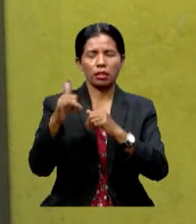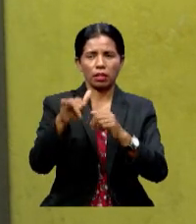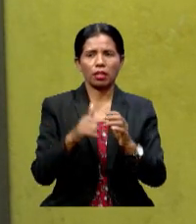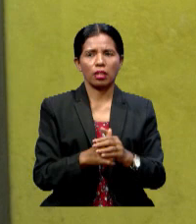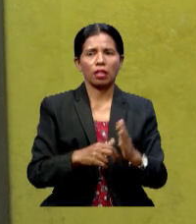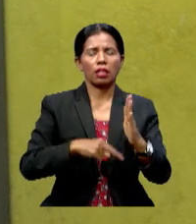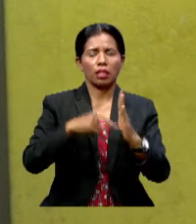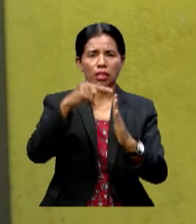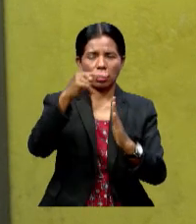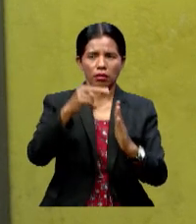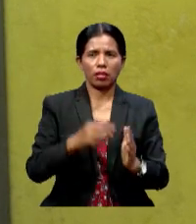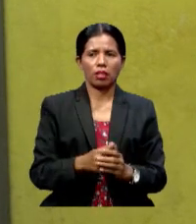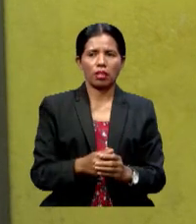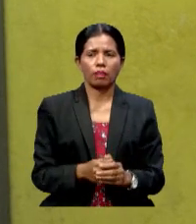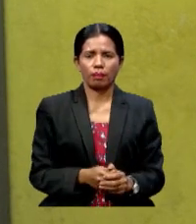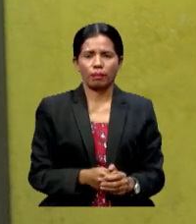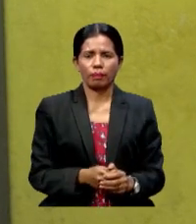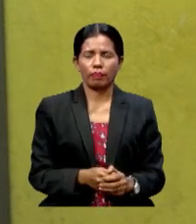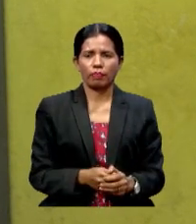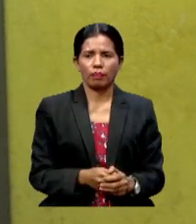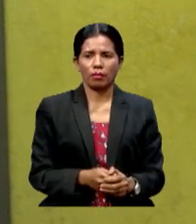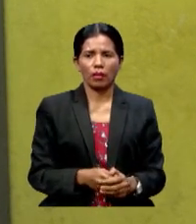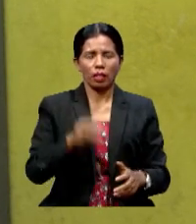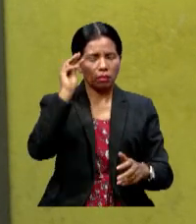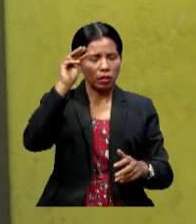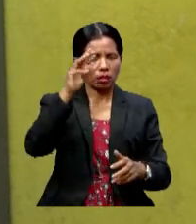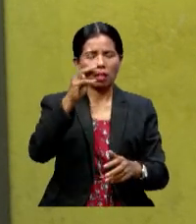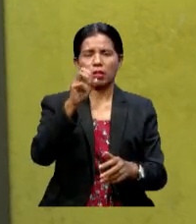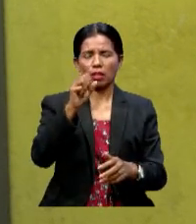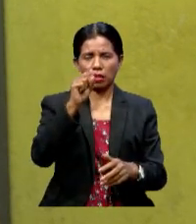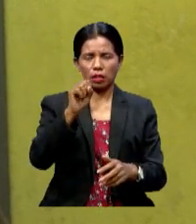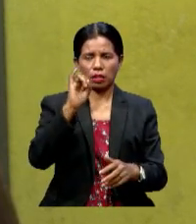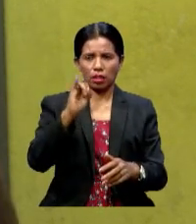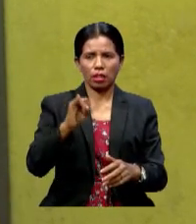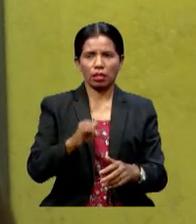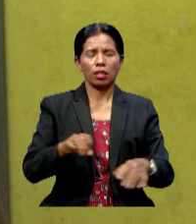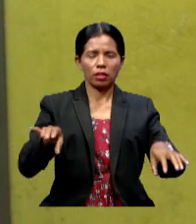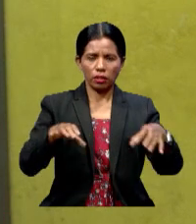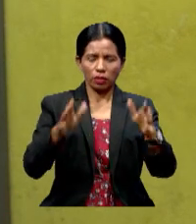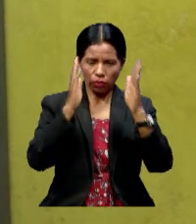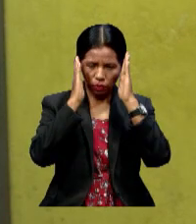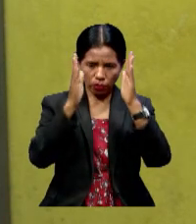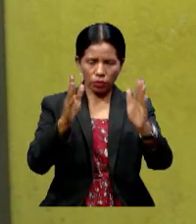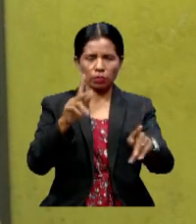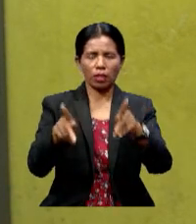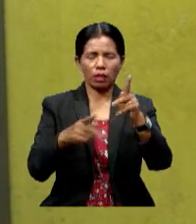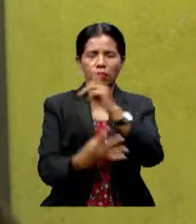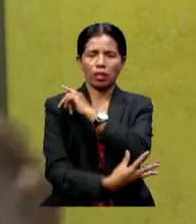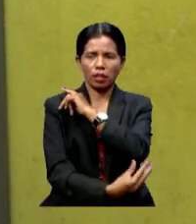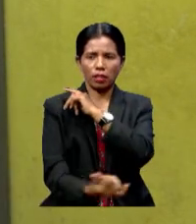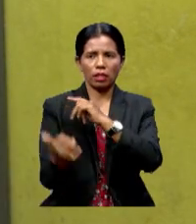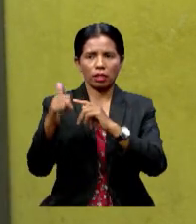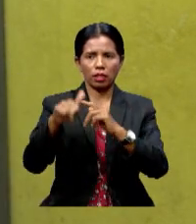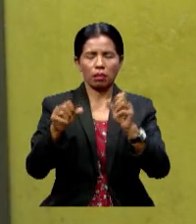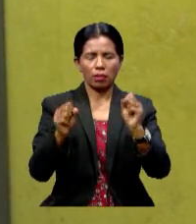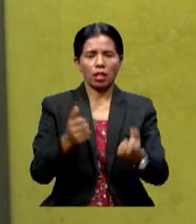Nível ia em termos ia ministério sobre dar no os mas nem ia serviço né hare det bem vulnerável para ver se pela